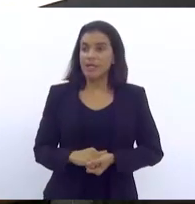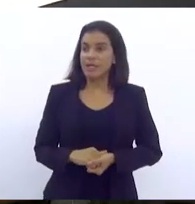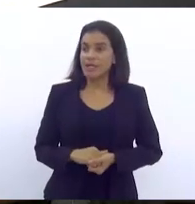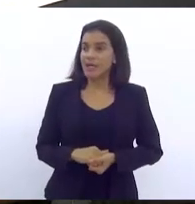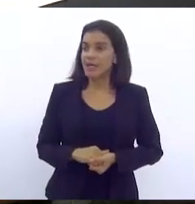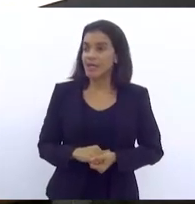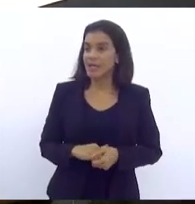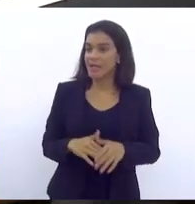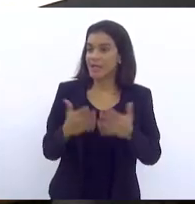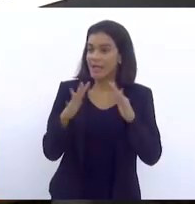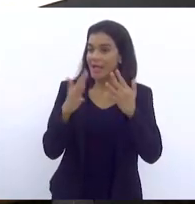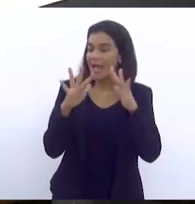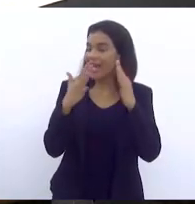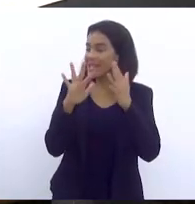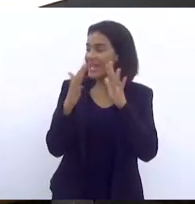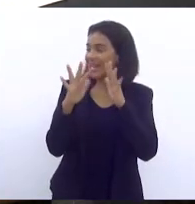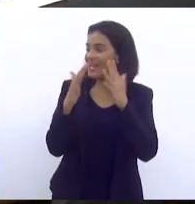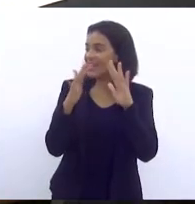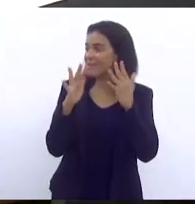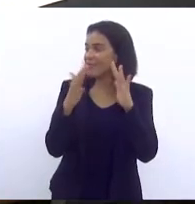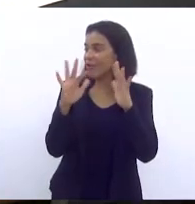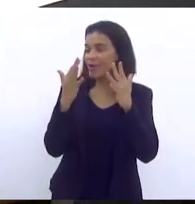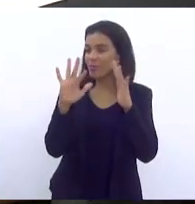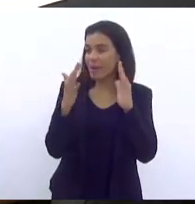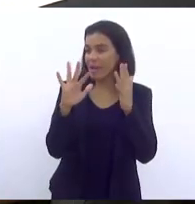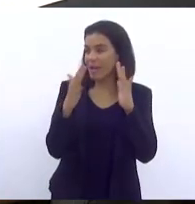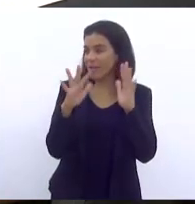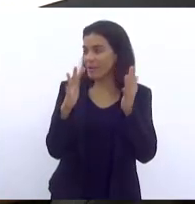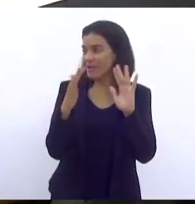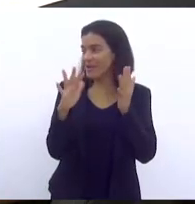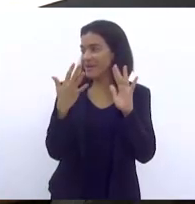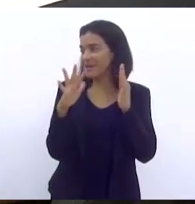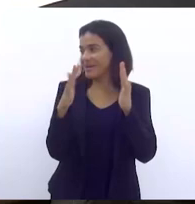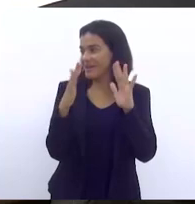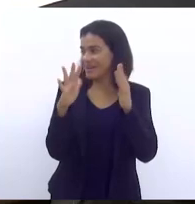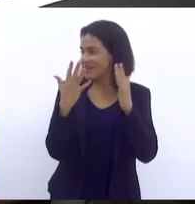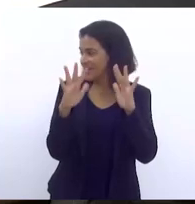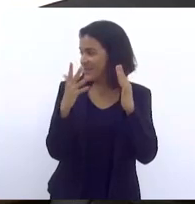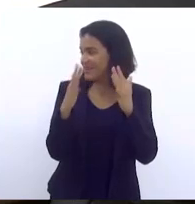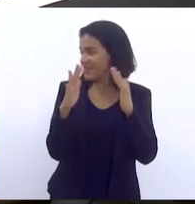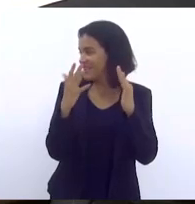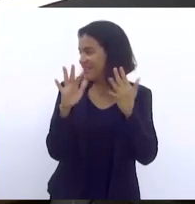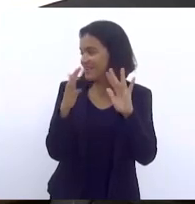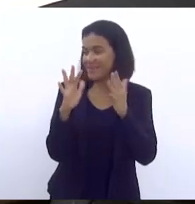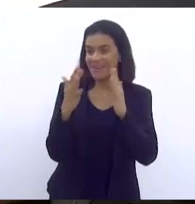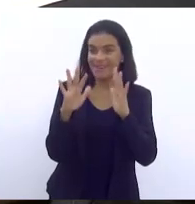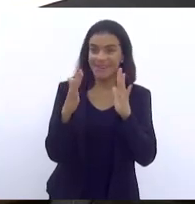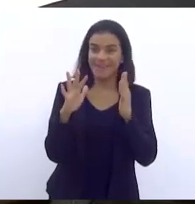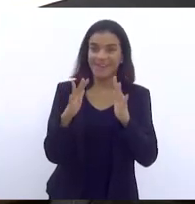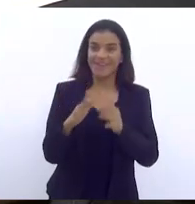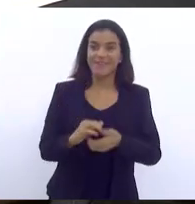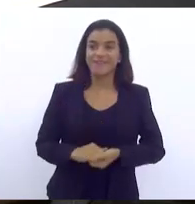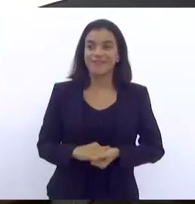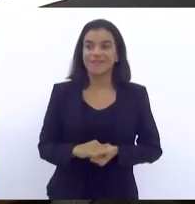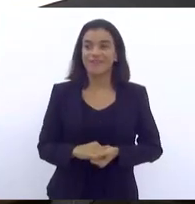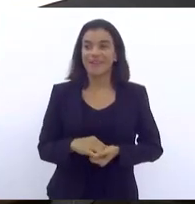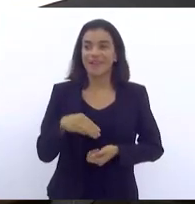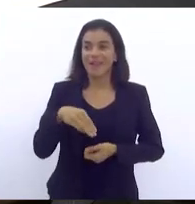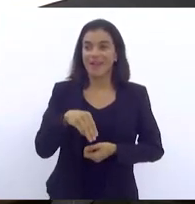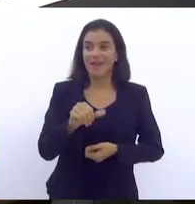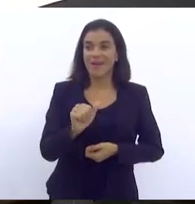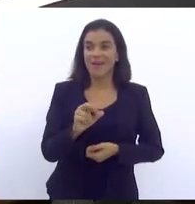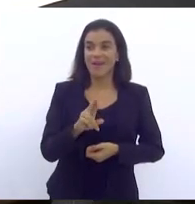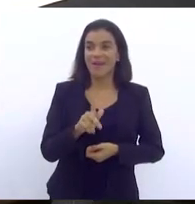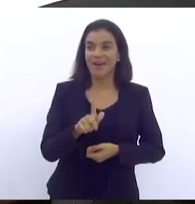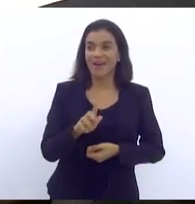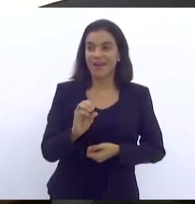obrigada muito obrigado Maria eh chama agora a que já havia sido anunciada margô Cardoso